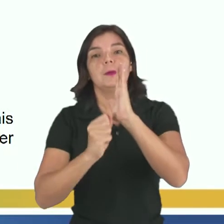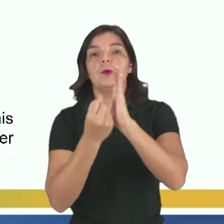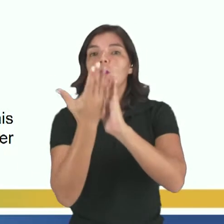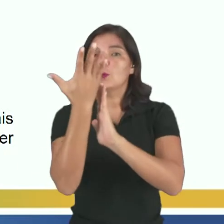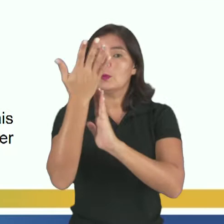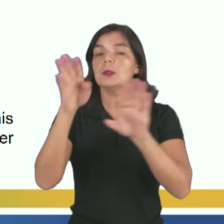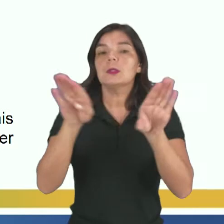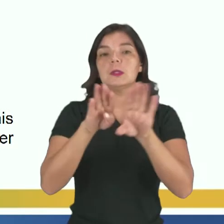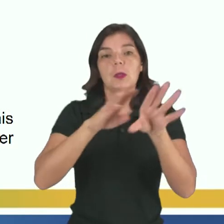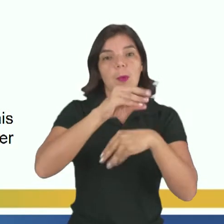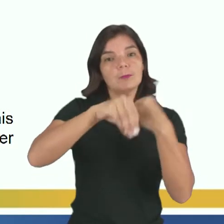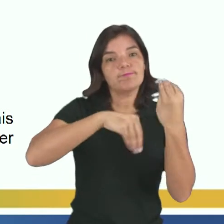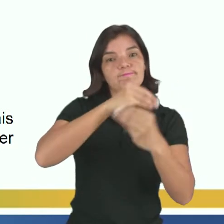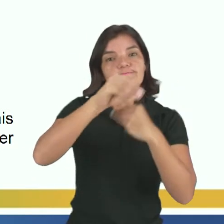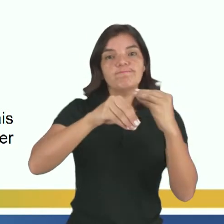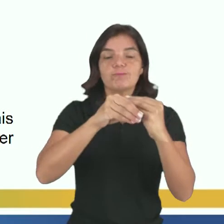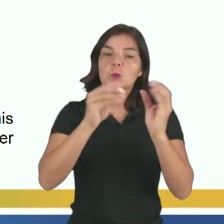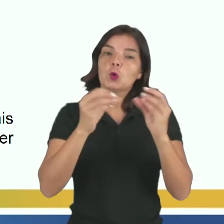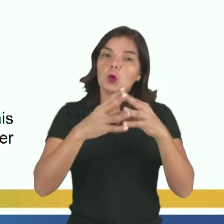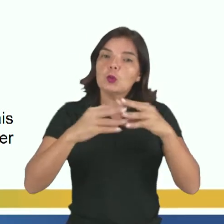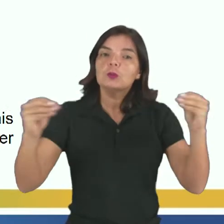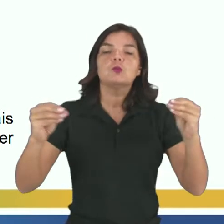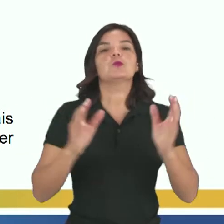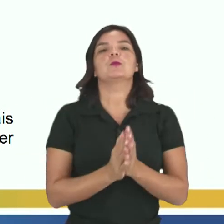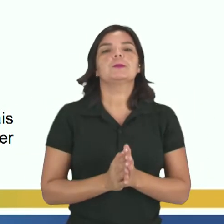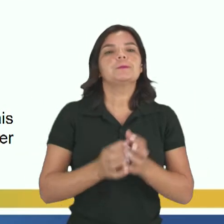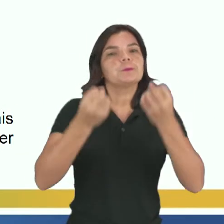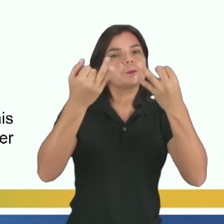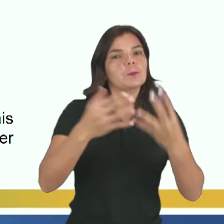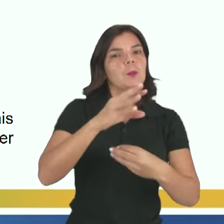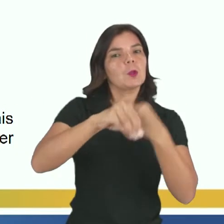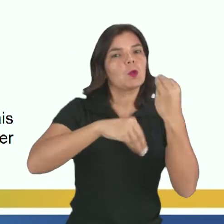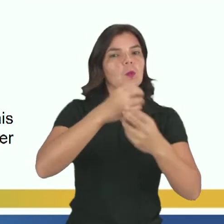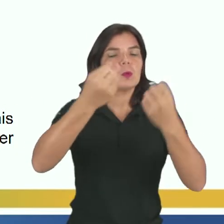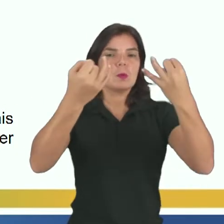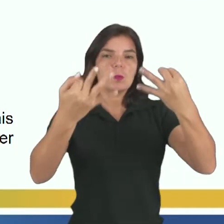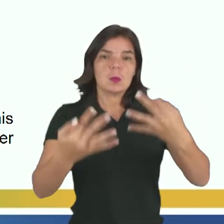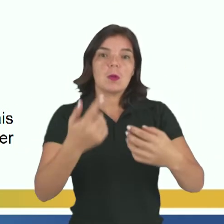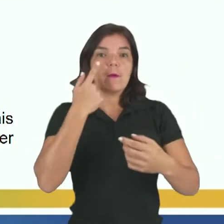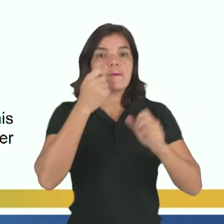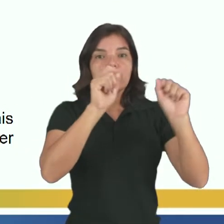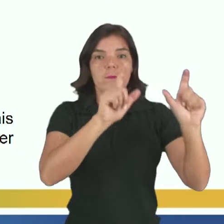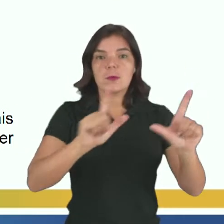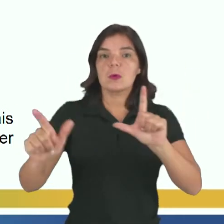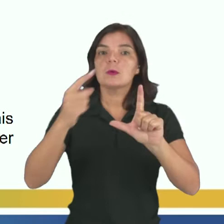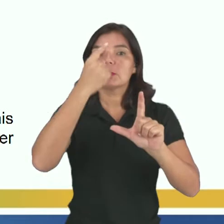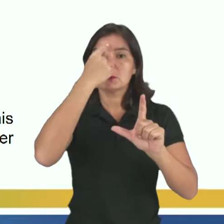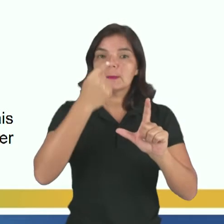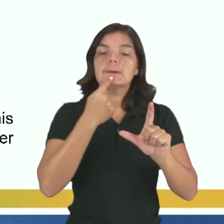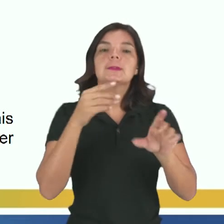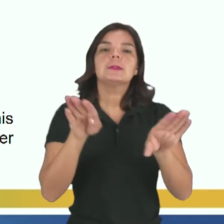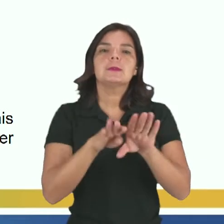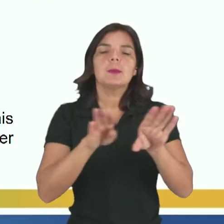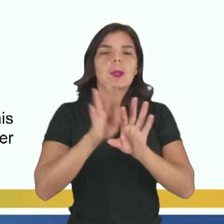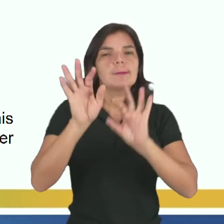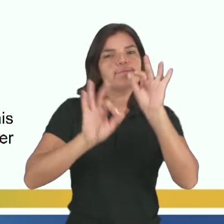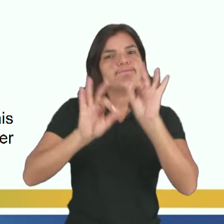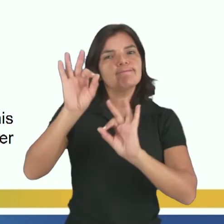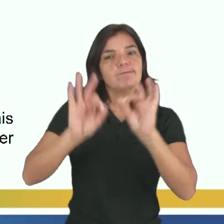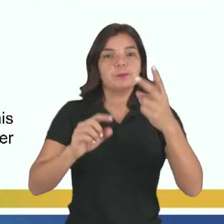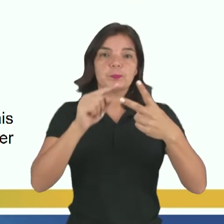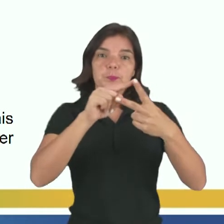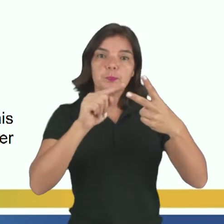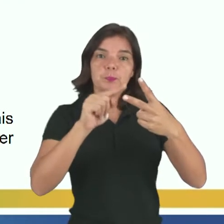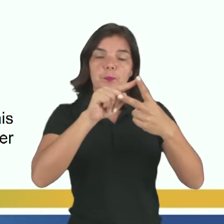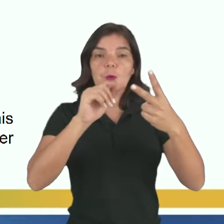entender sobre isso? Quando eu falo de misturas, se eu for partir para o conceito, aí no slide vocês podem observar também que são formadas por